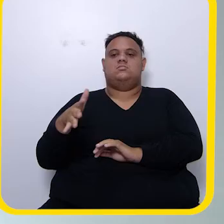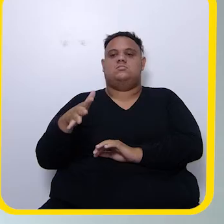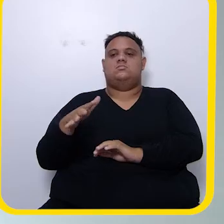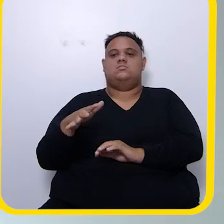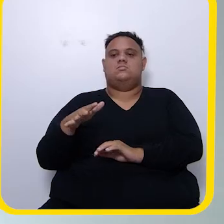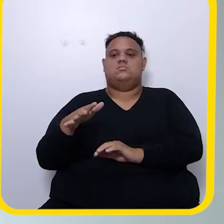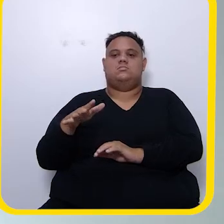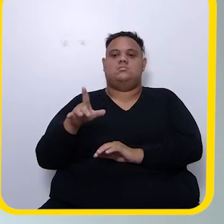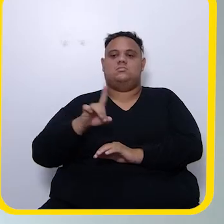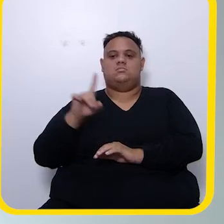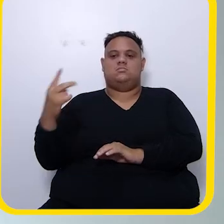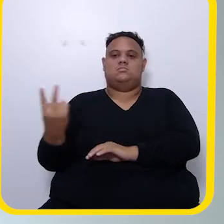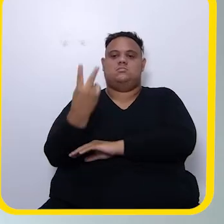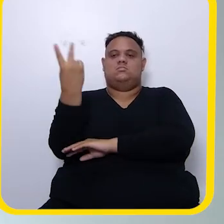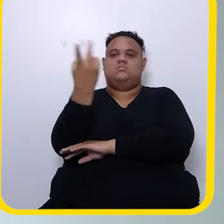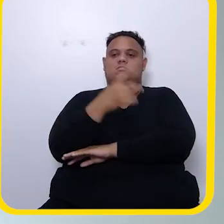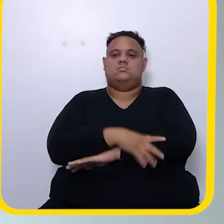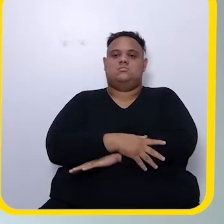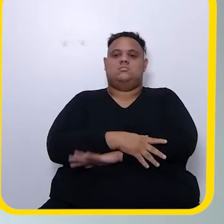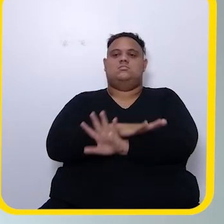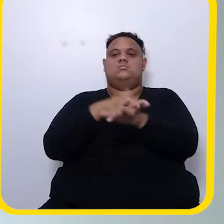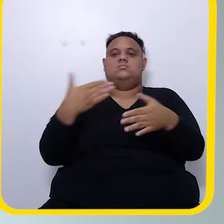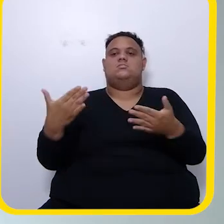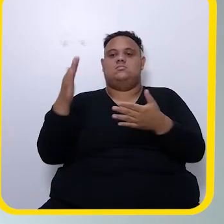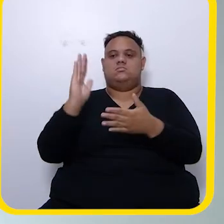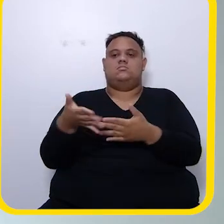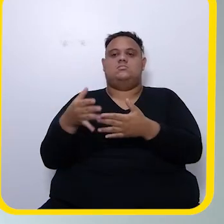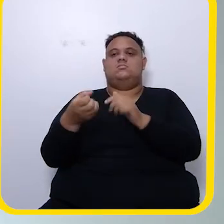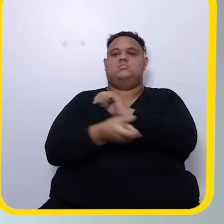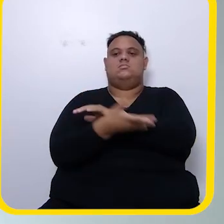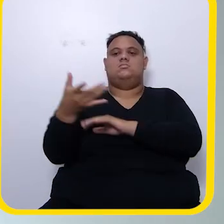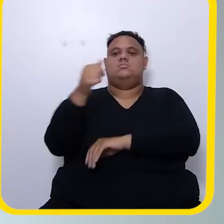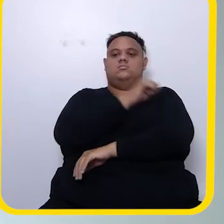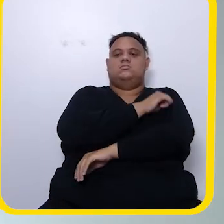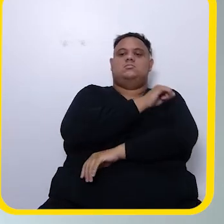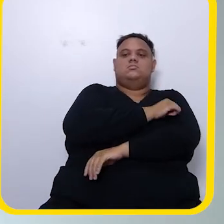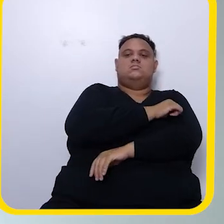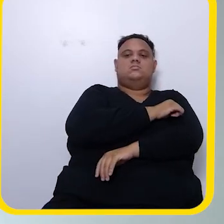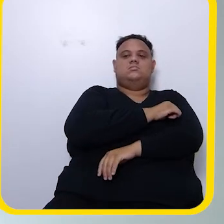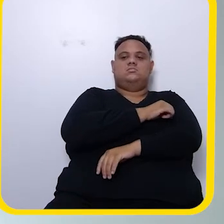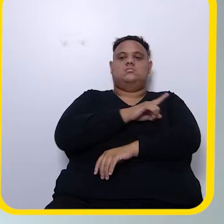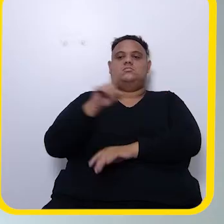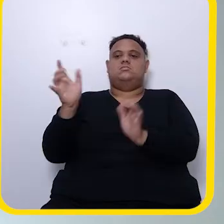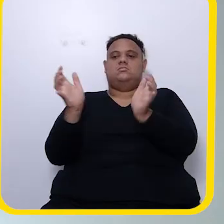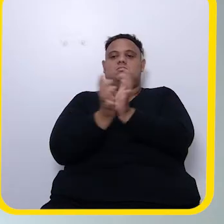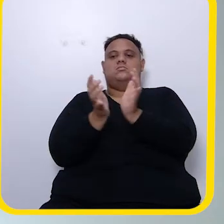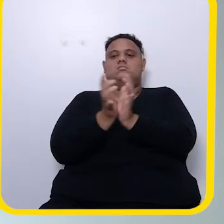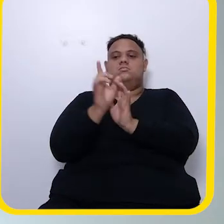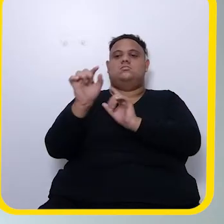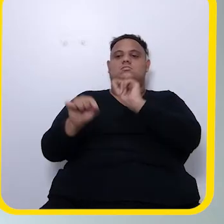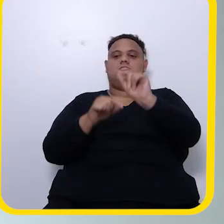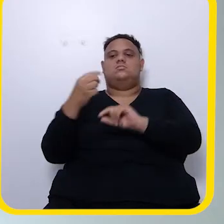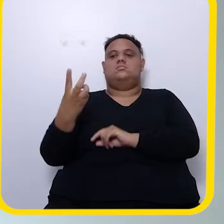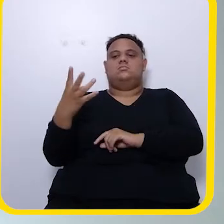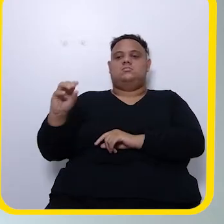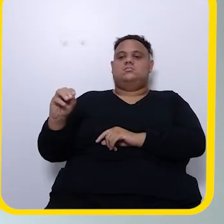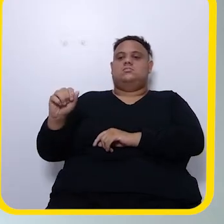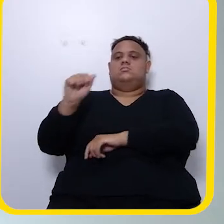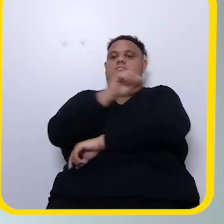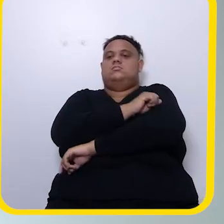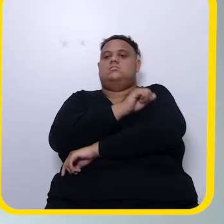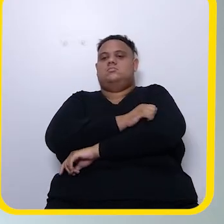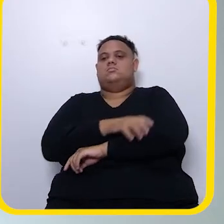desconsidero esse valor. Então, a quantidade de alunos nessa turma são 30